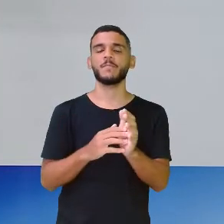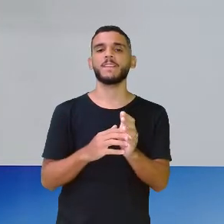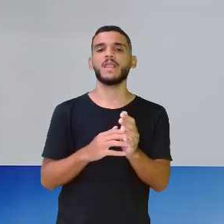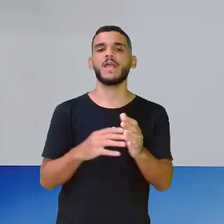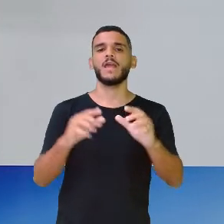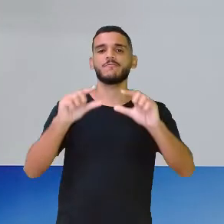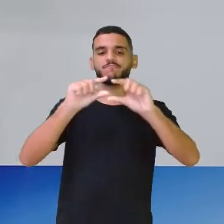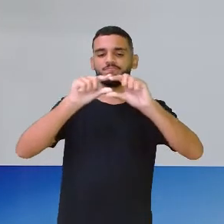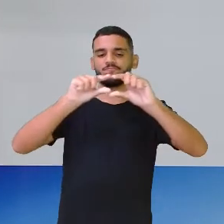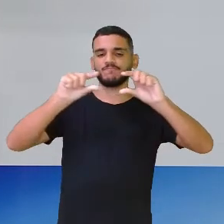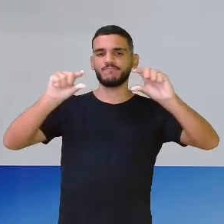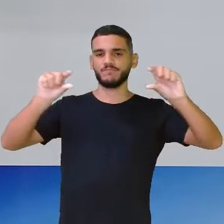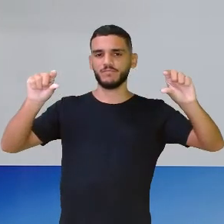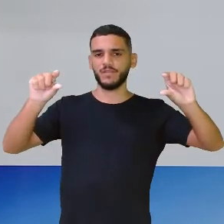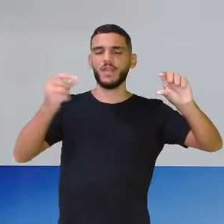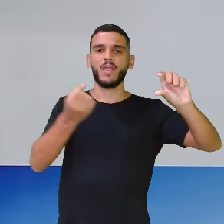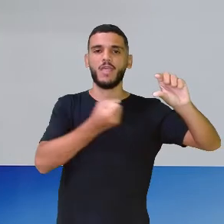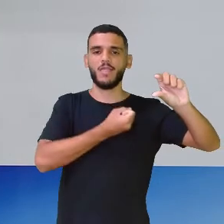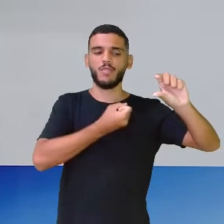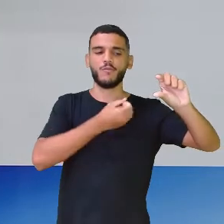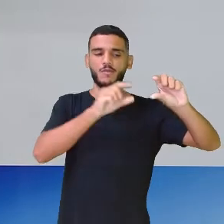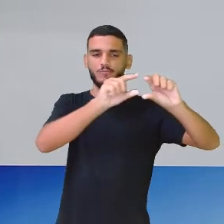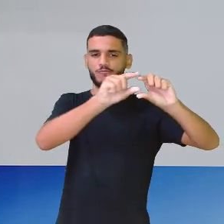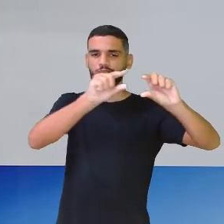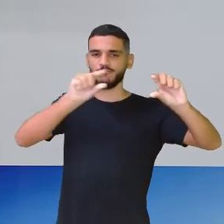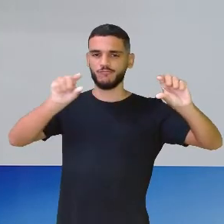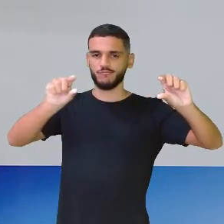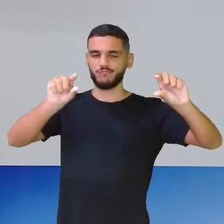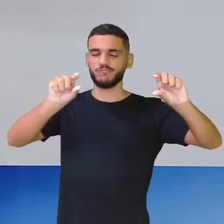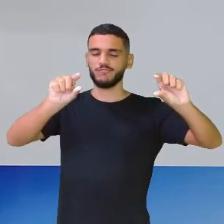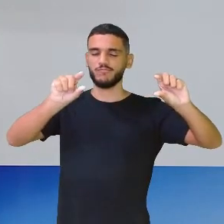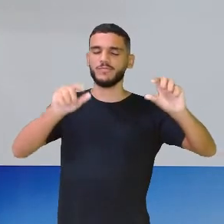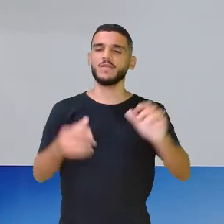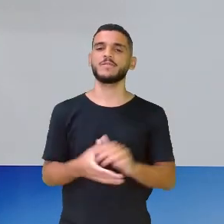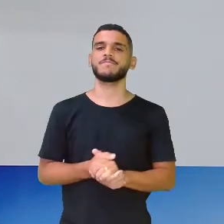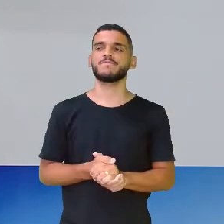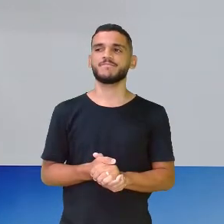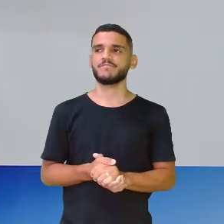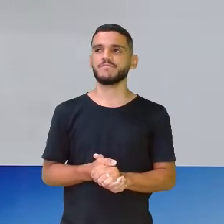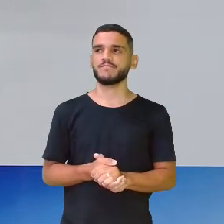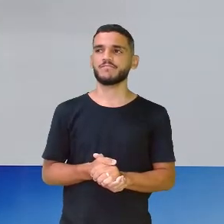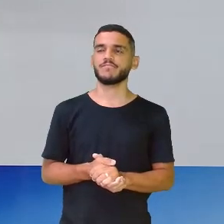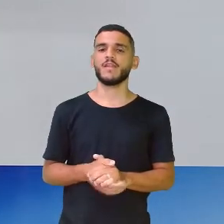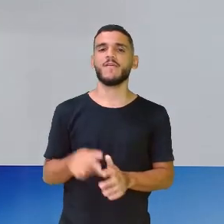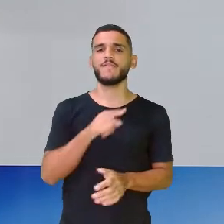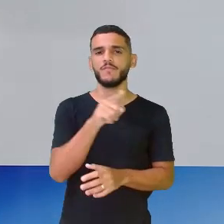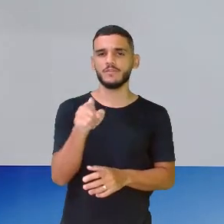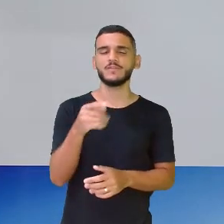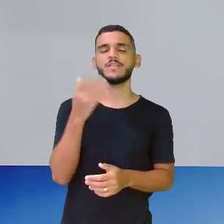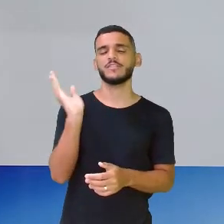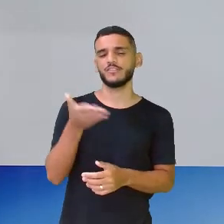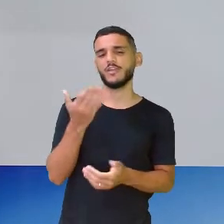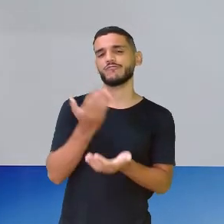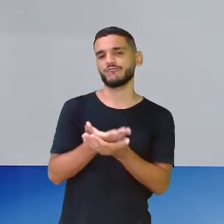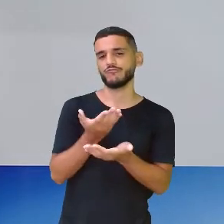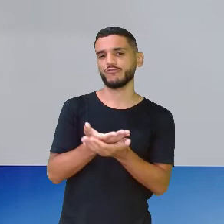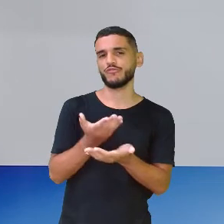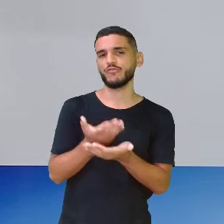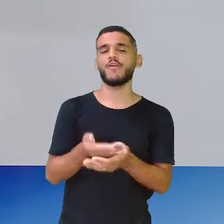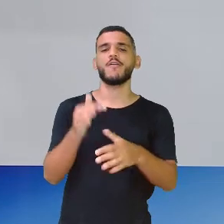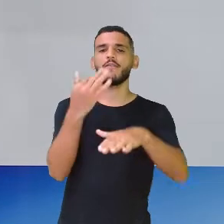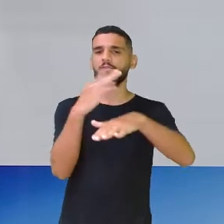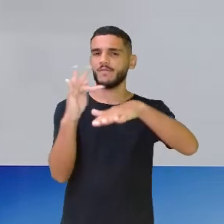eu vou precisar dividir. Você que já trabalhou fração sabe. Olha que fração representa